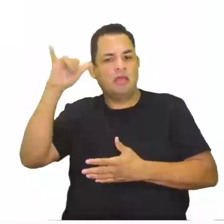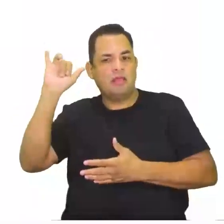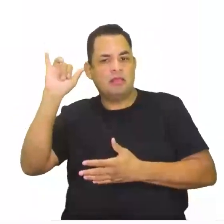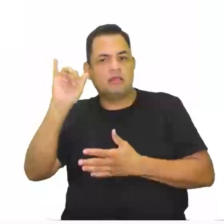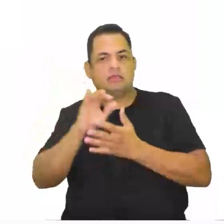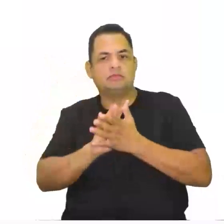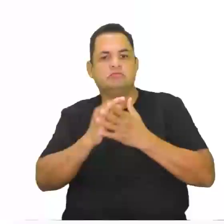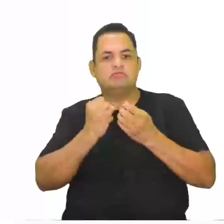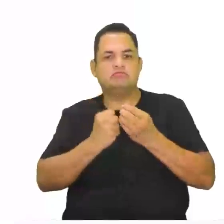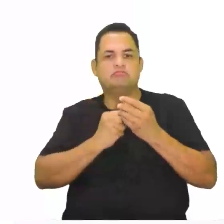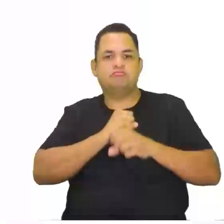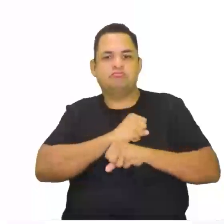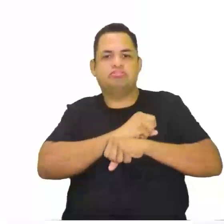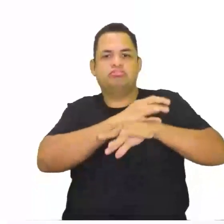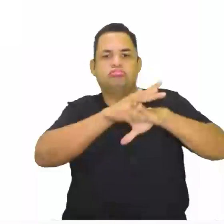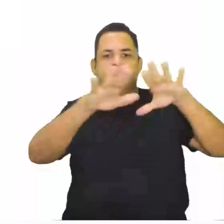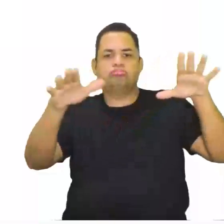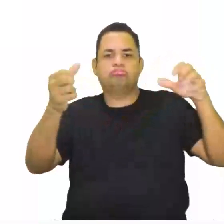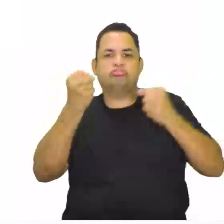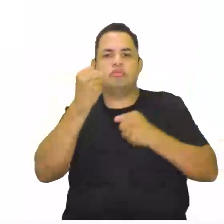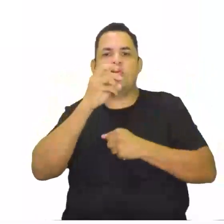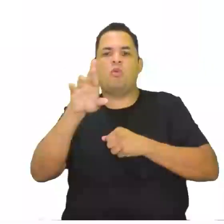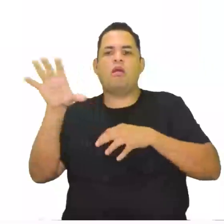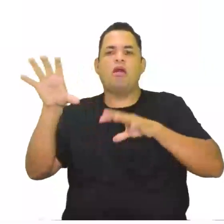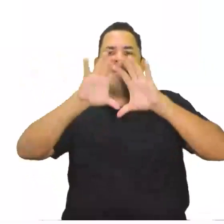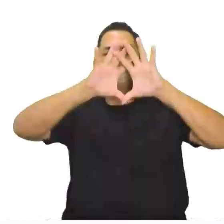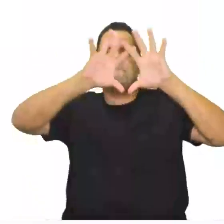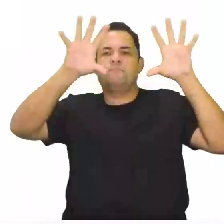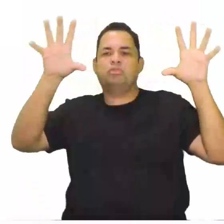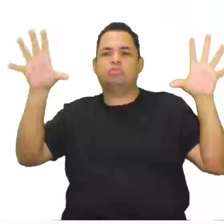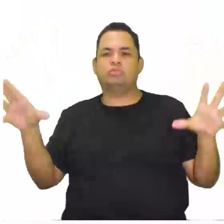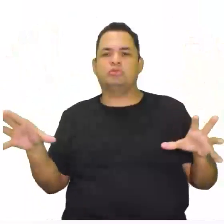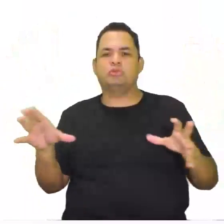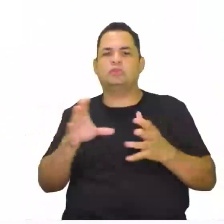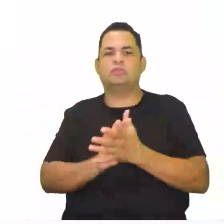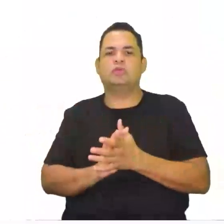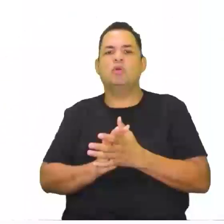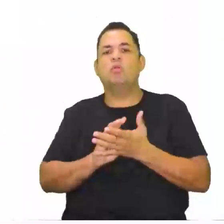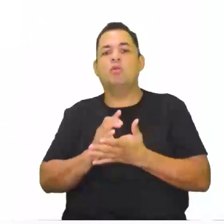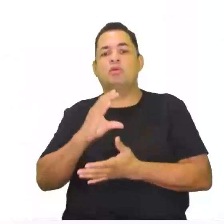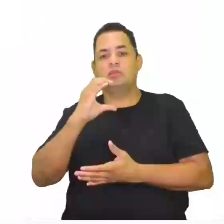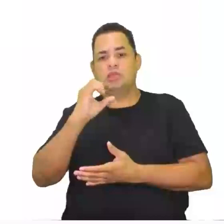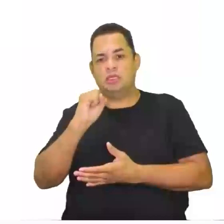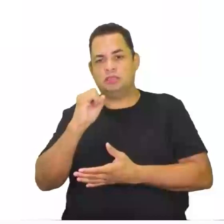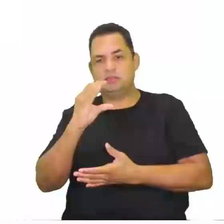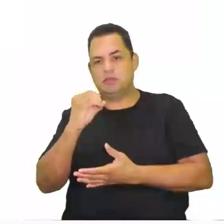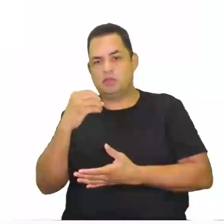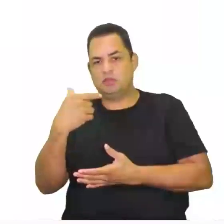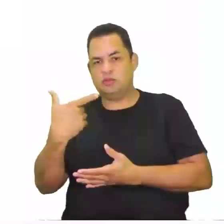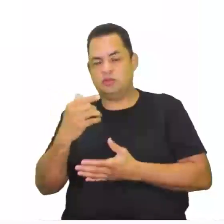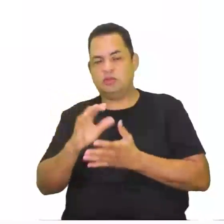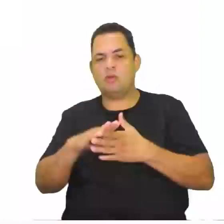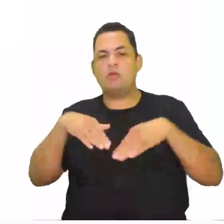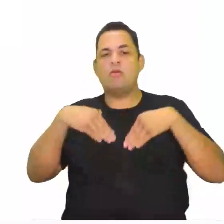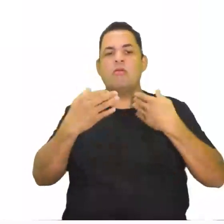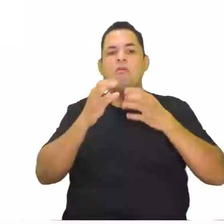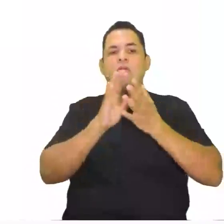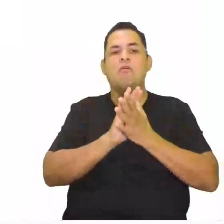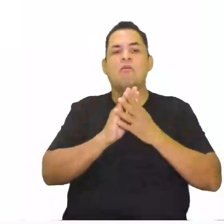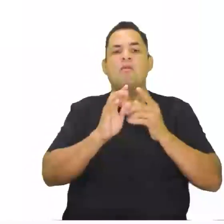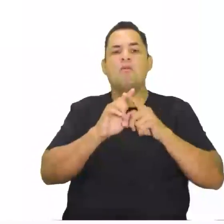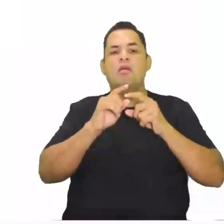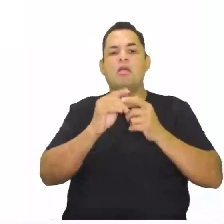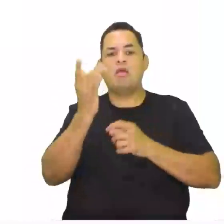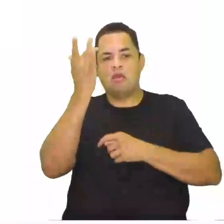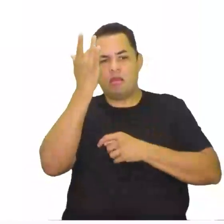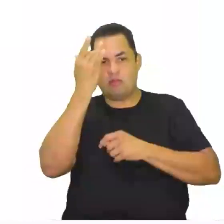evitar a disseminação na atmosfera de gases como o dióxido de enxofre. E qual é a equação que mostra como que a